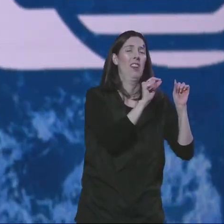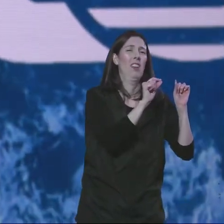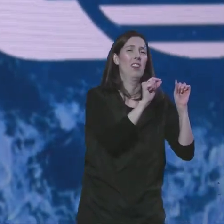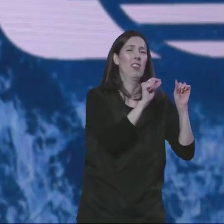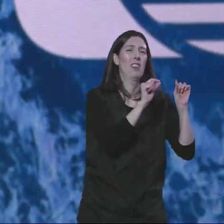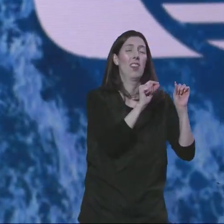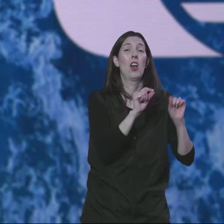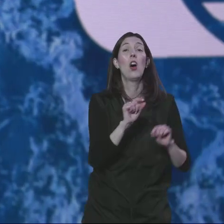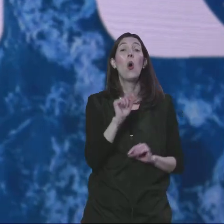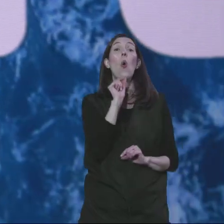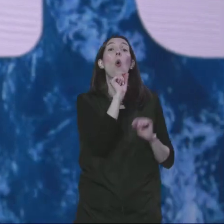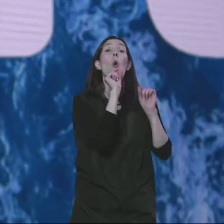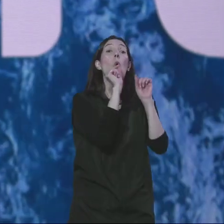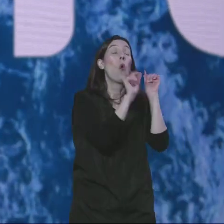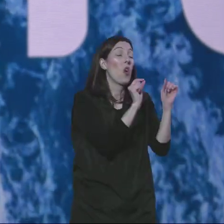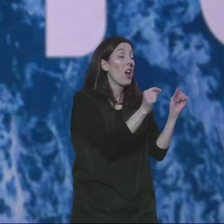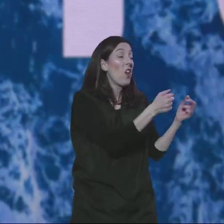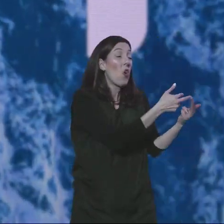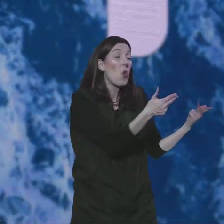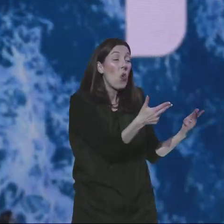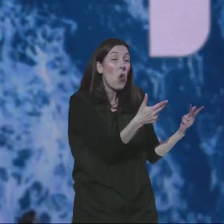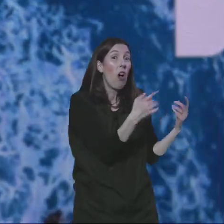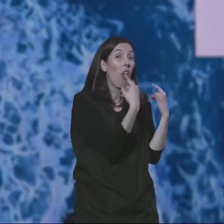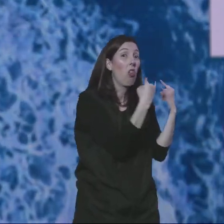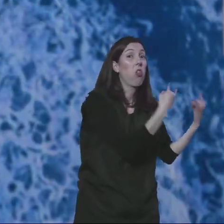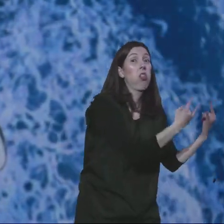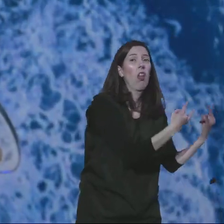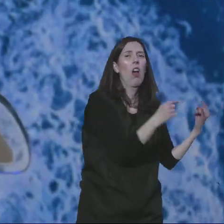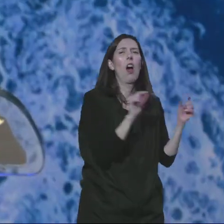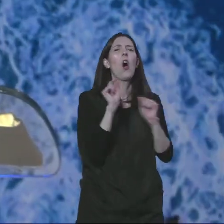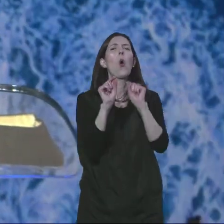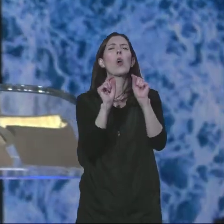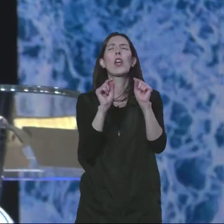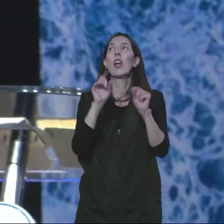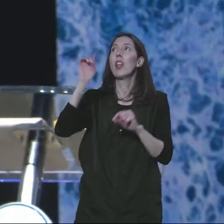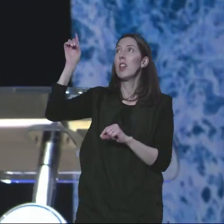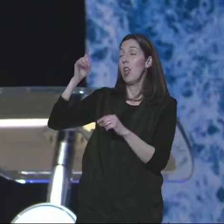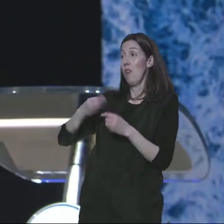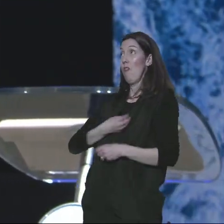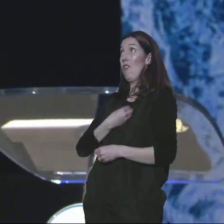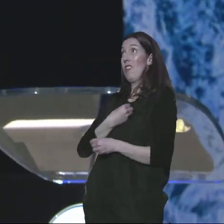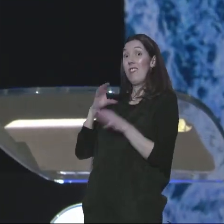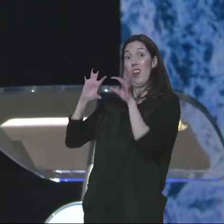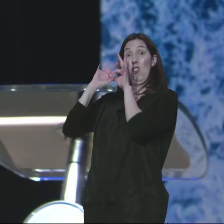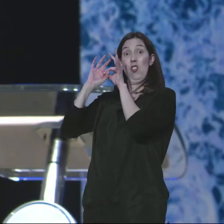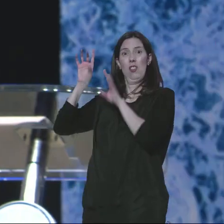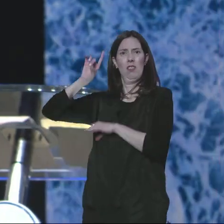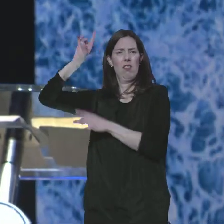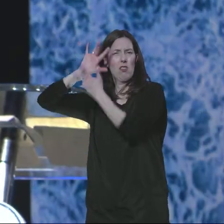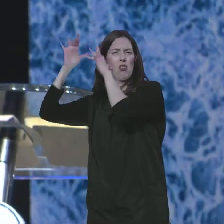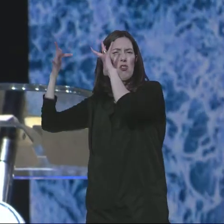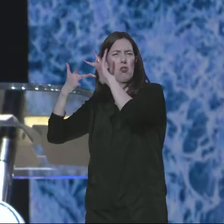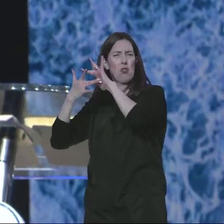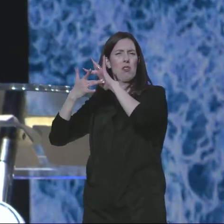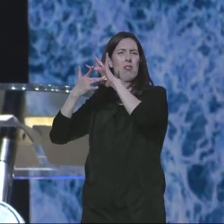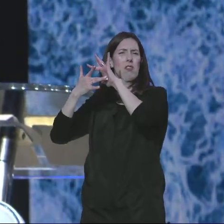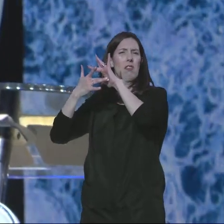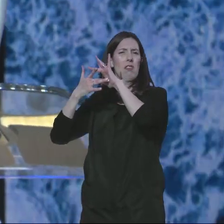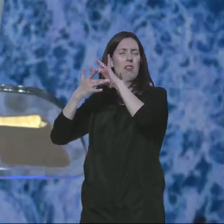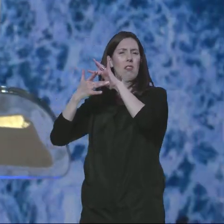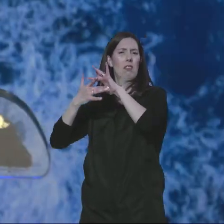te distraído dos objetivos que Ele colocou? O que tem te distraído de viver com Jesus, de viver mais para Jesus?